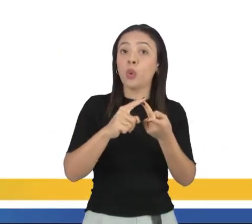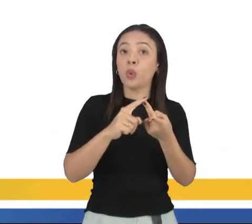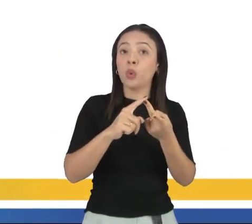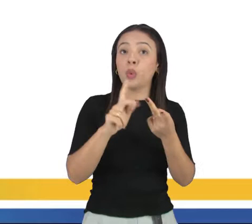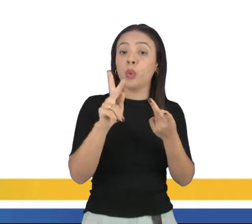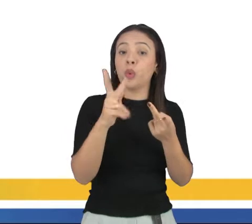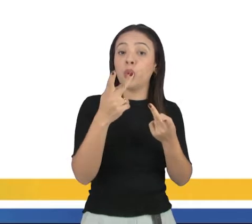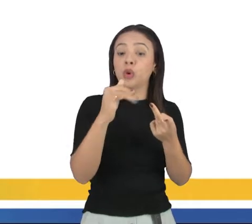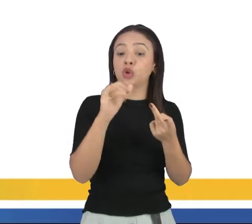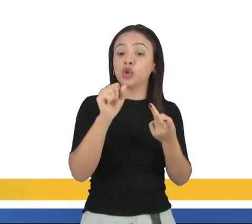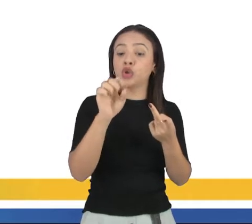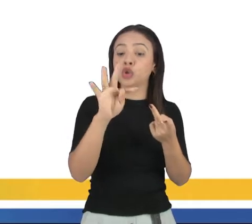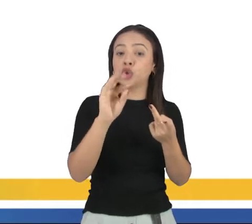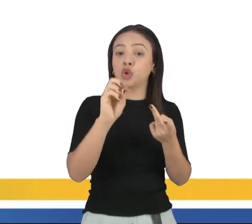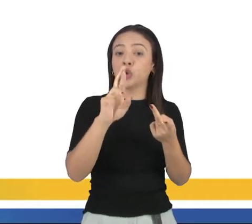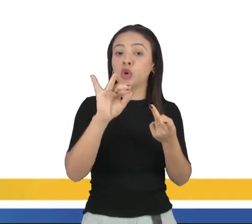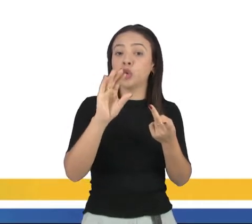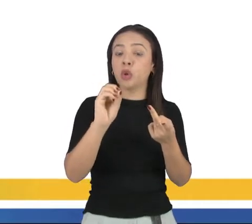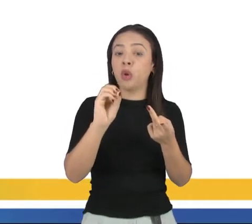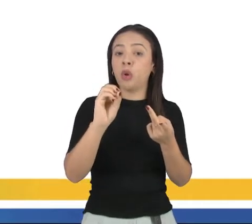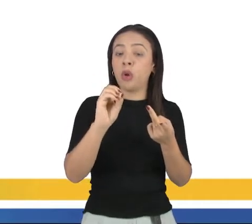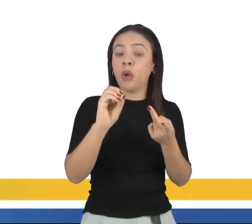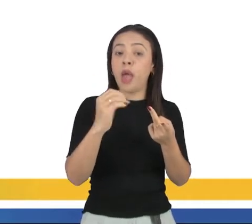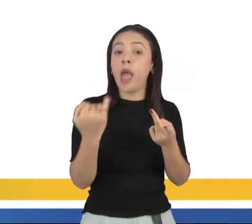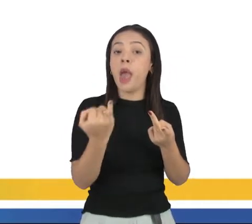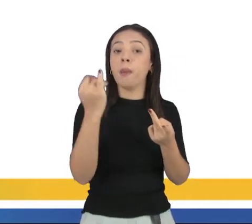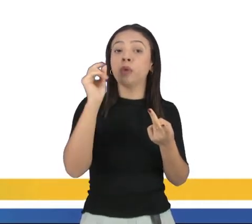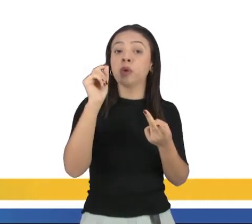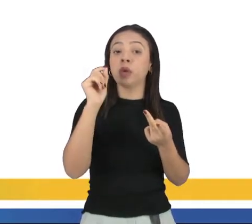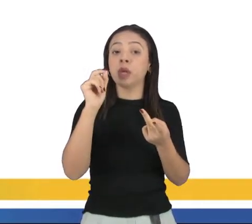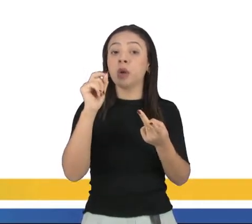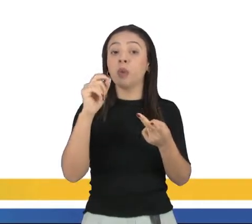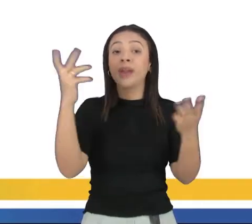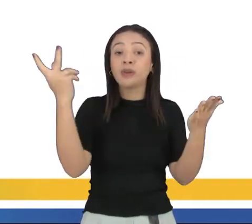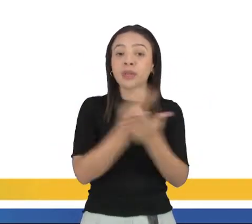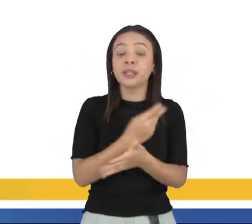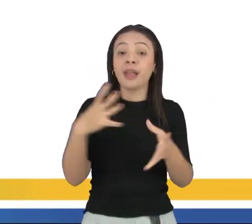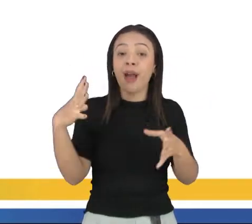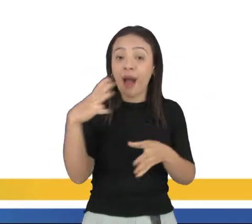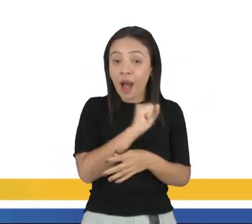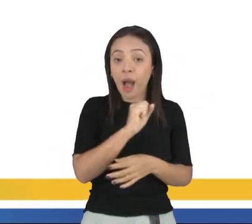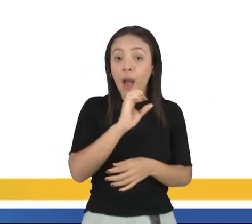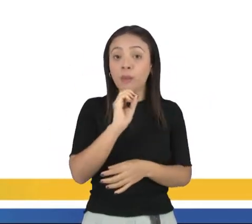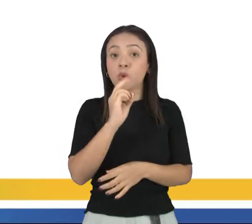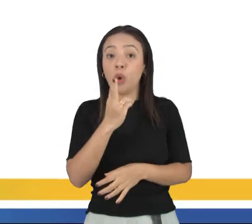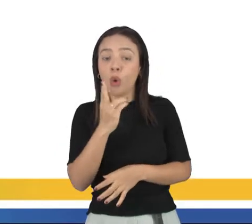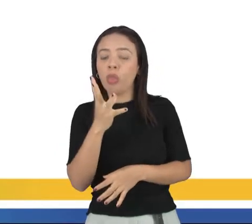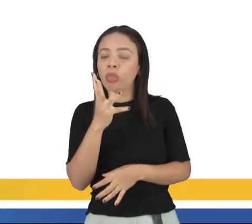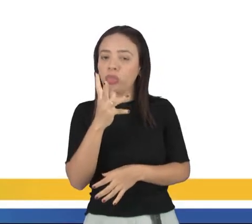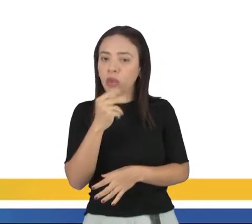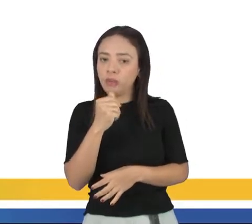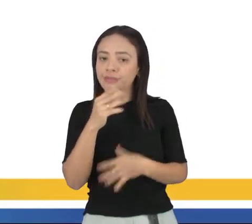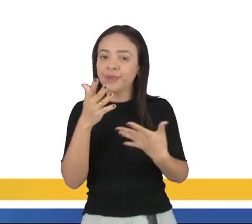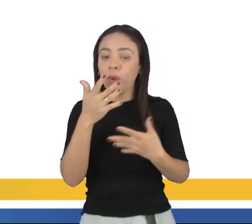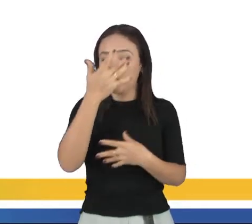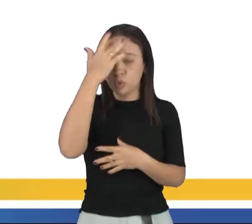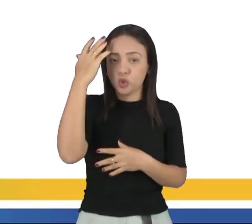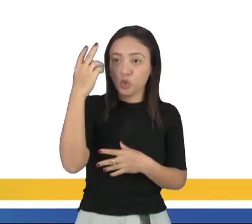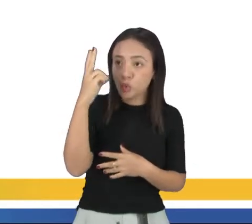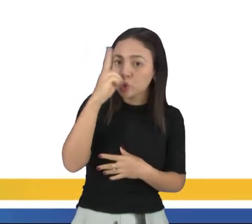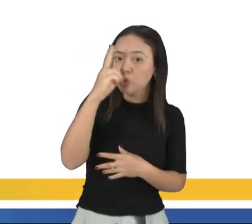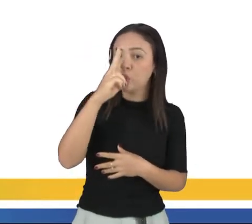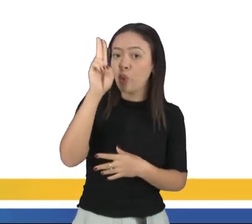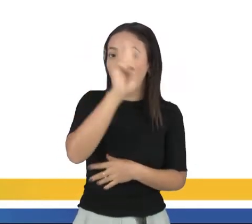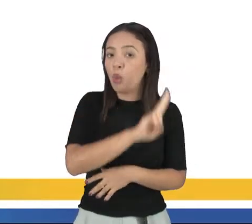leva em consideração os eventos de curta e longa duração dessa forma o historiador se